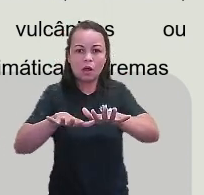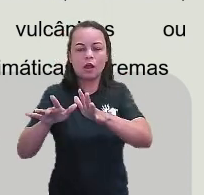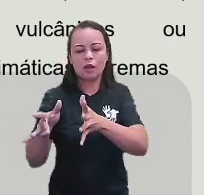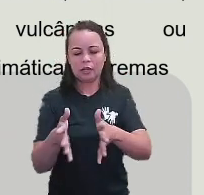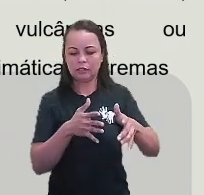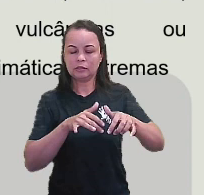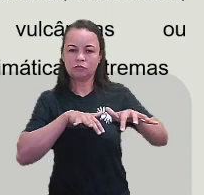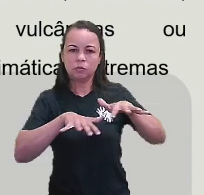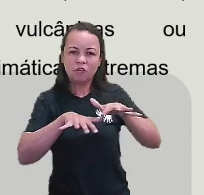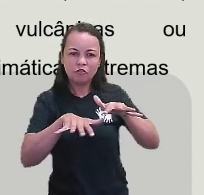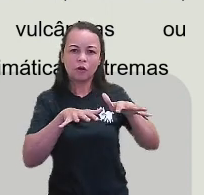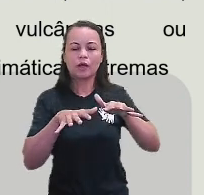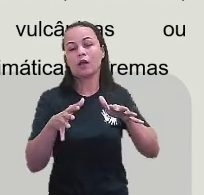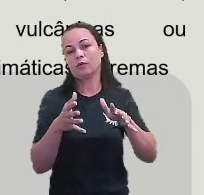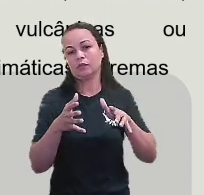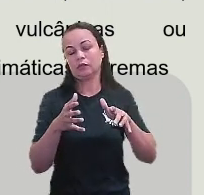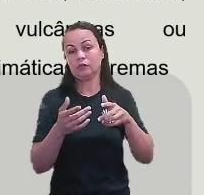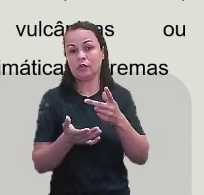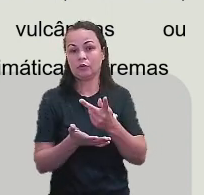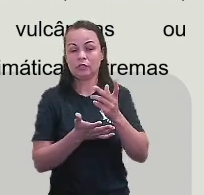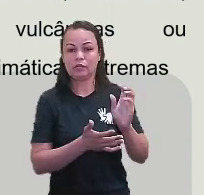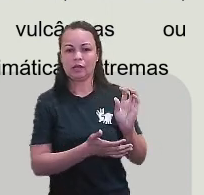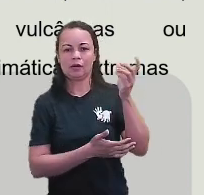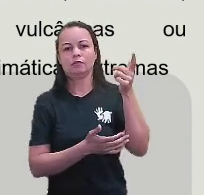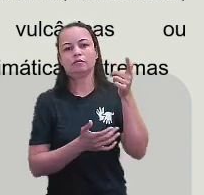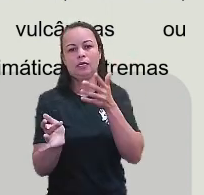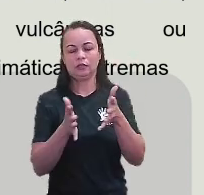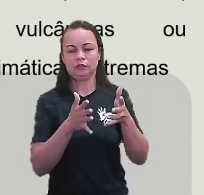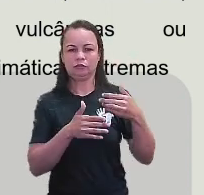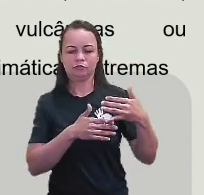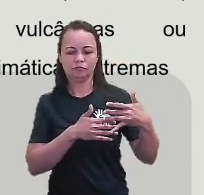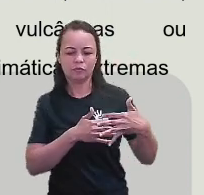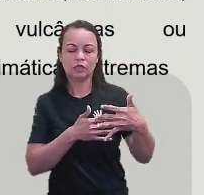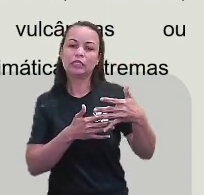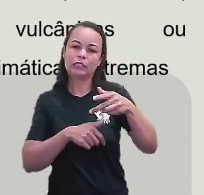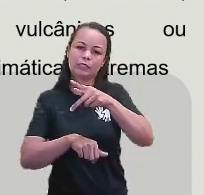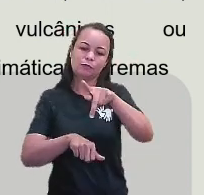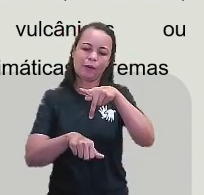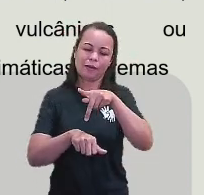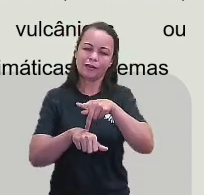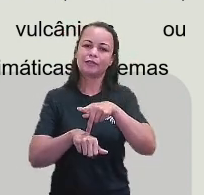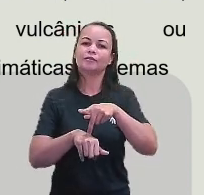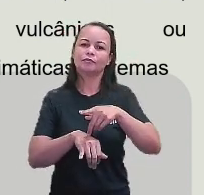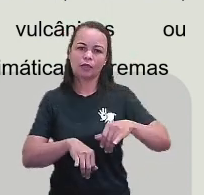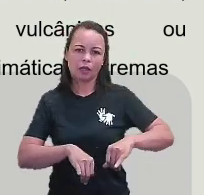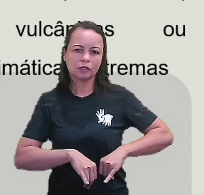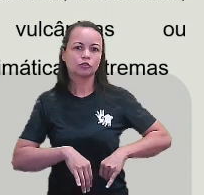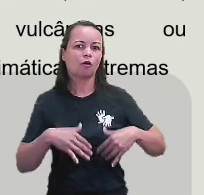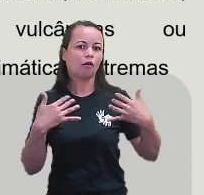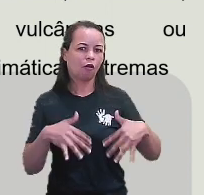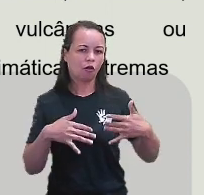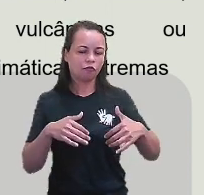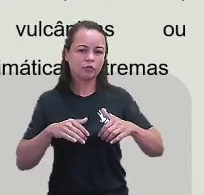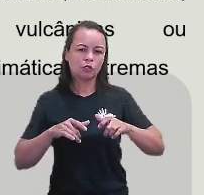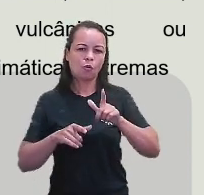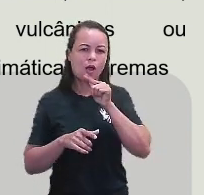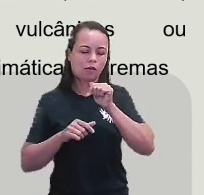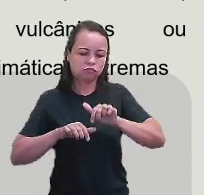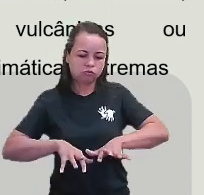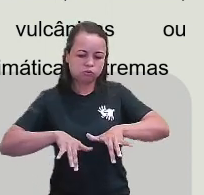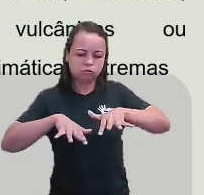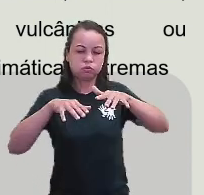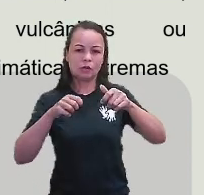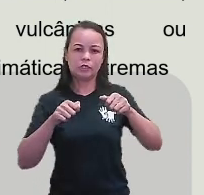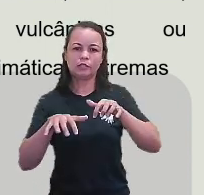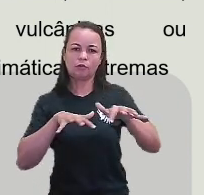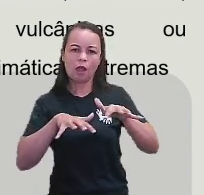condições climáticas. Vemos essas condições naturais constantemente em países que sofrem com tsunamis, terremotos. E geralmente